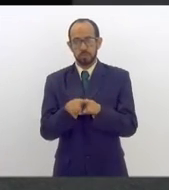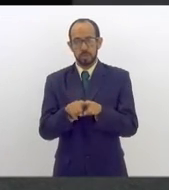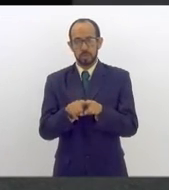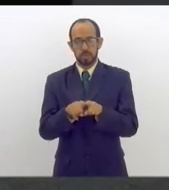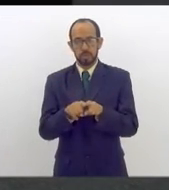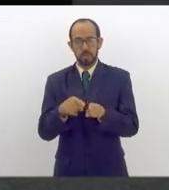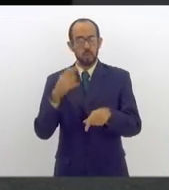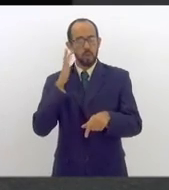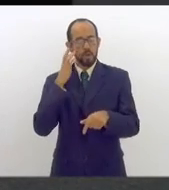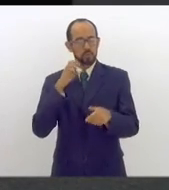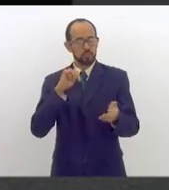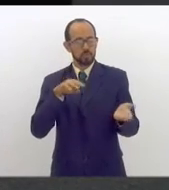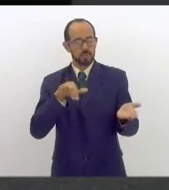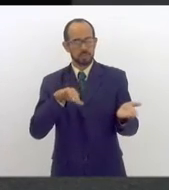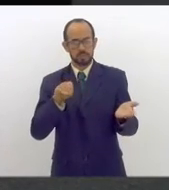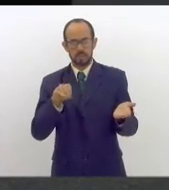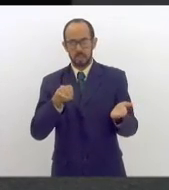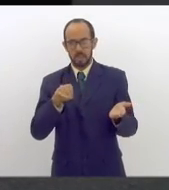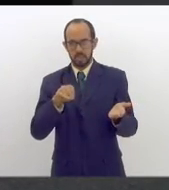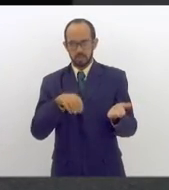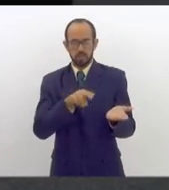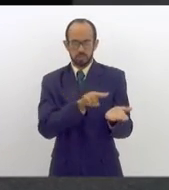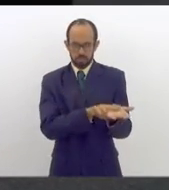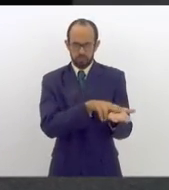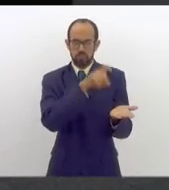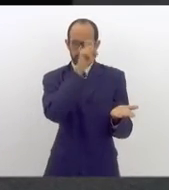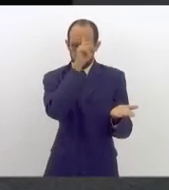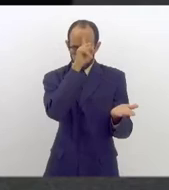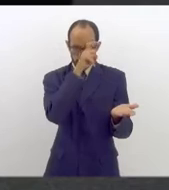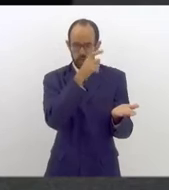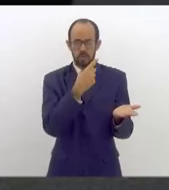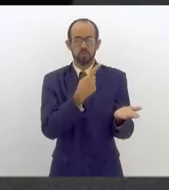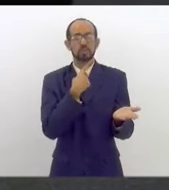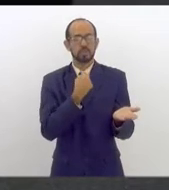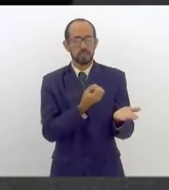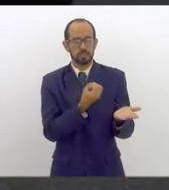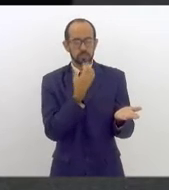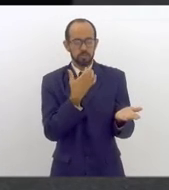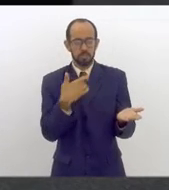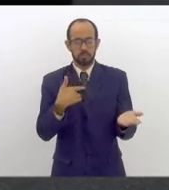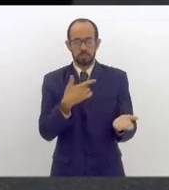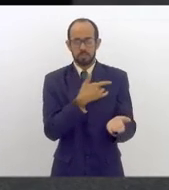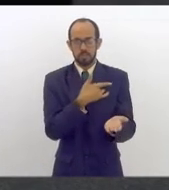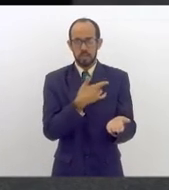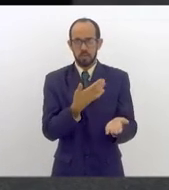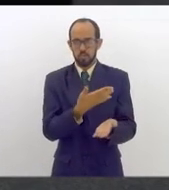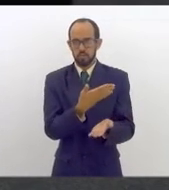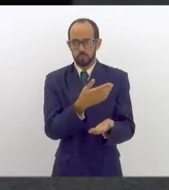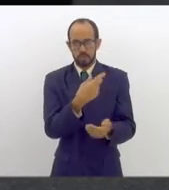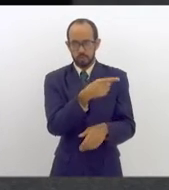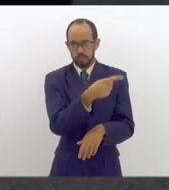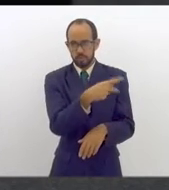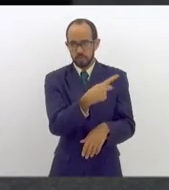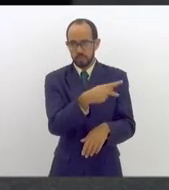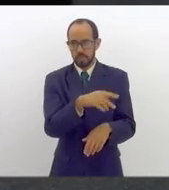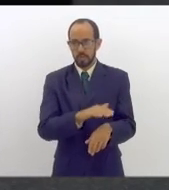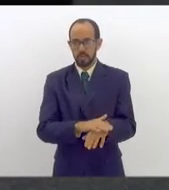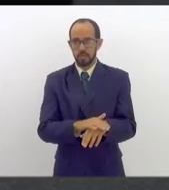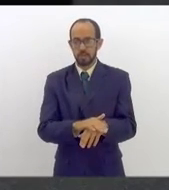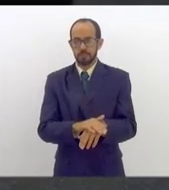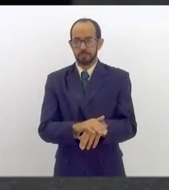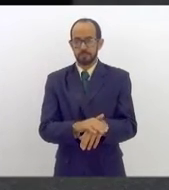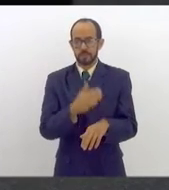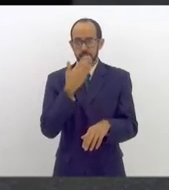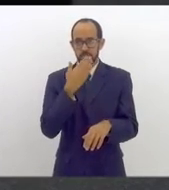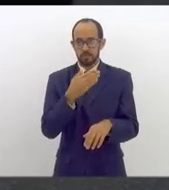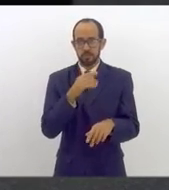o deputado Marcelo Dino está hospitalizado, meu desejo de melhore imediatamente, mas pedir que já